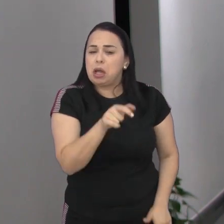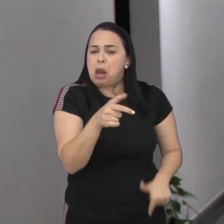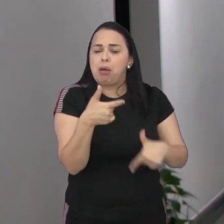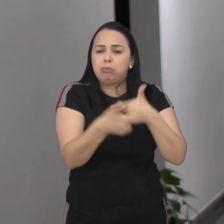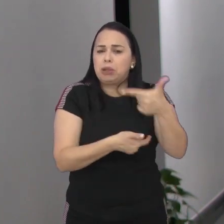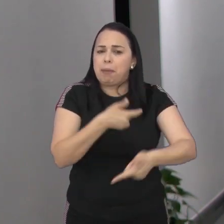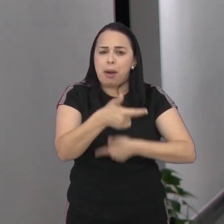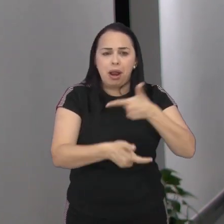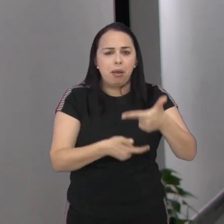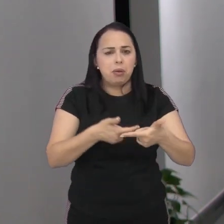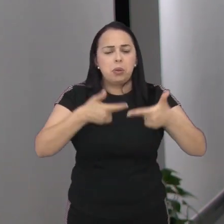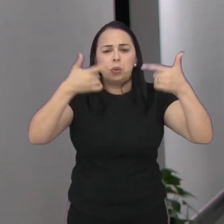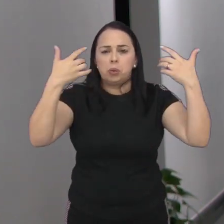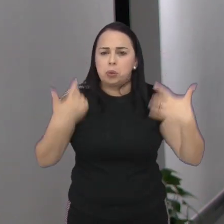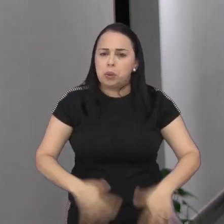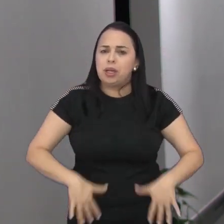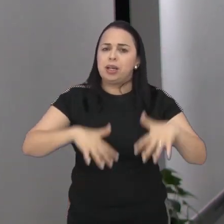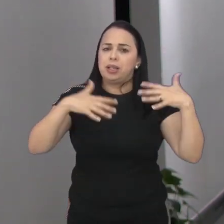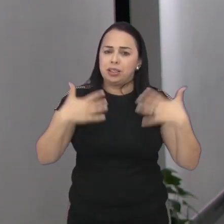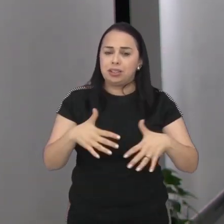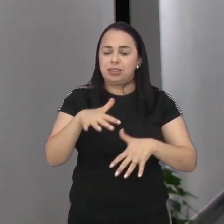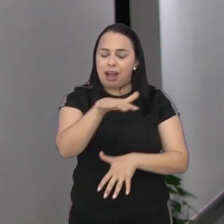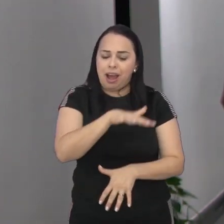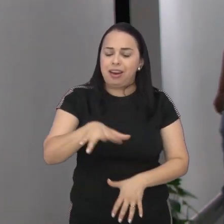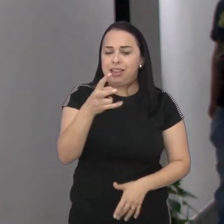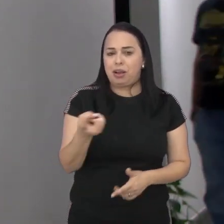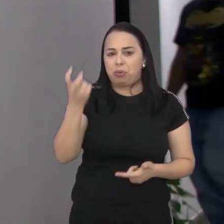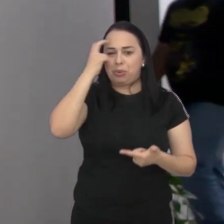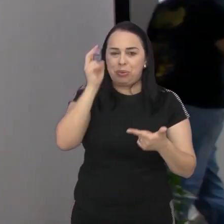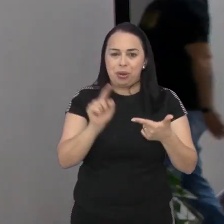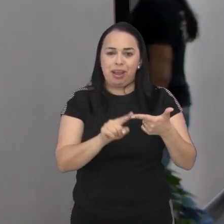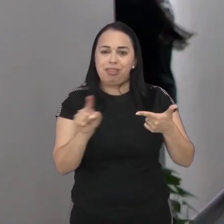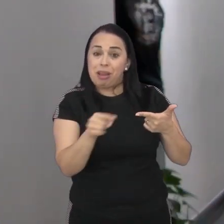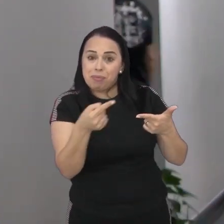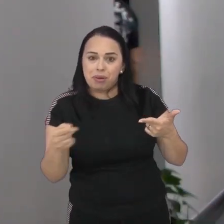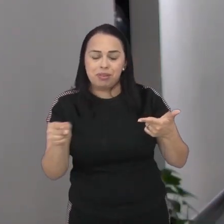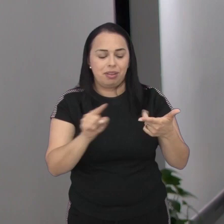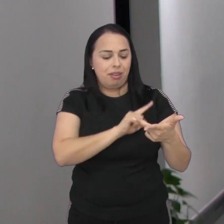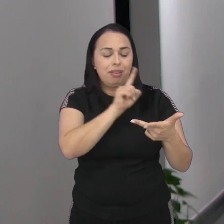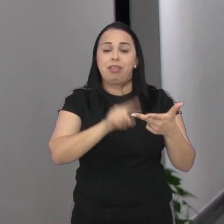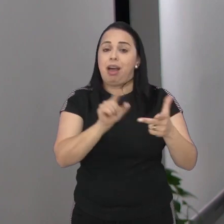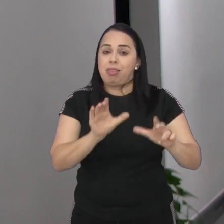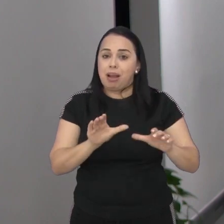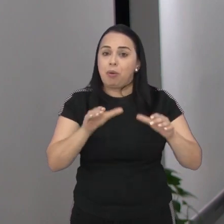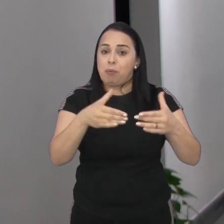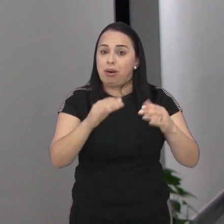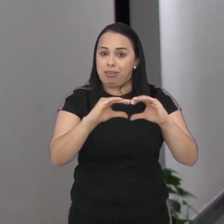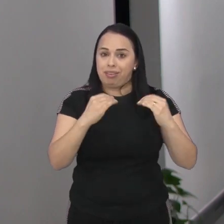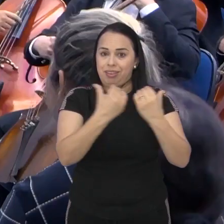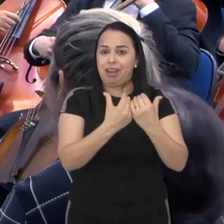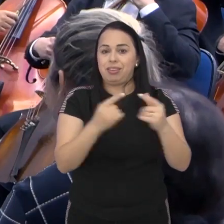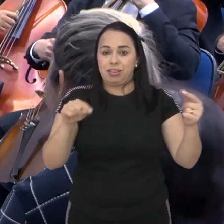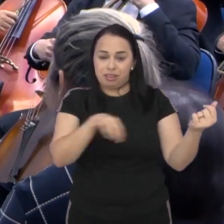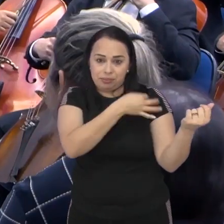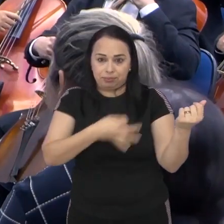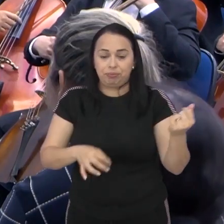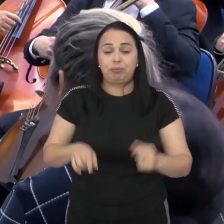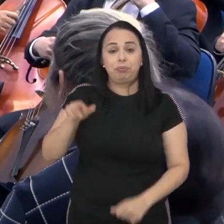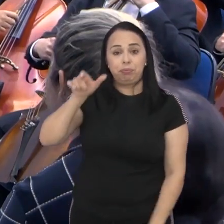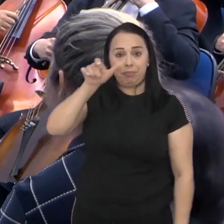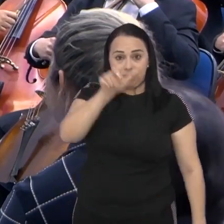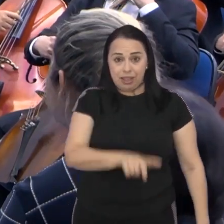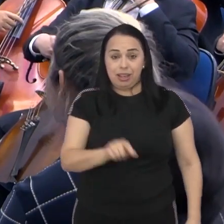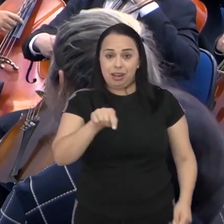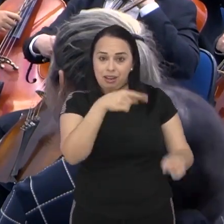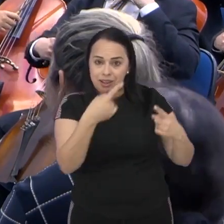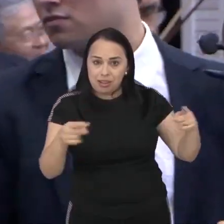um trabalho muito grande na cultura, na música, nessa orquestra comunitária. Bartolomeu é